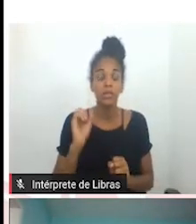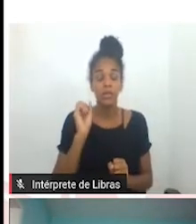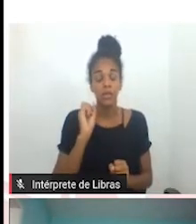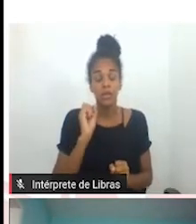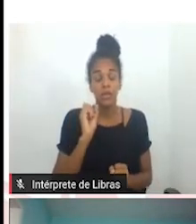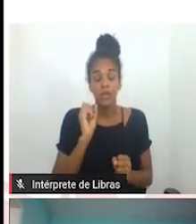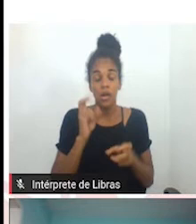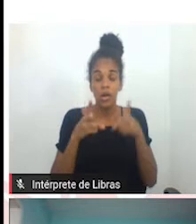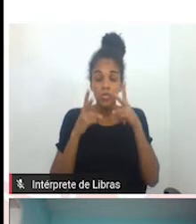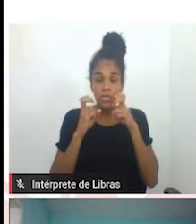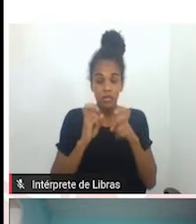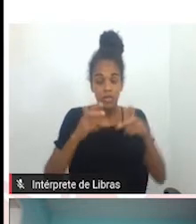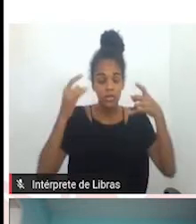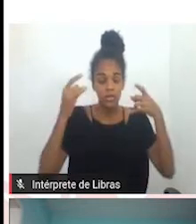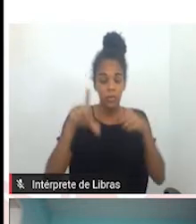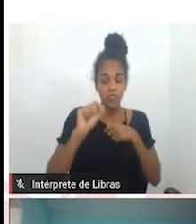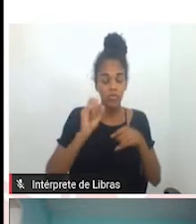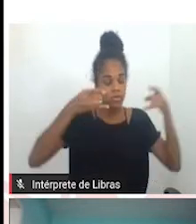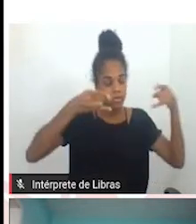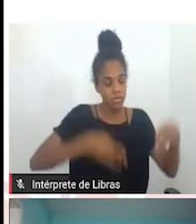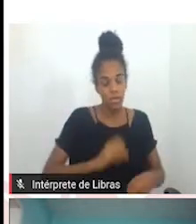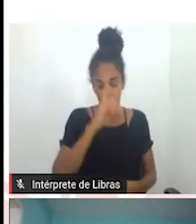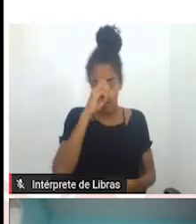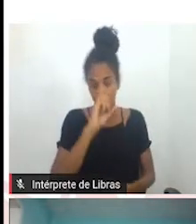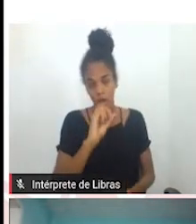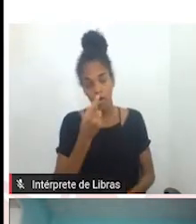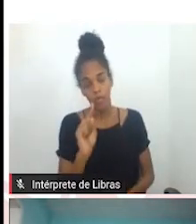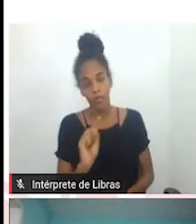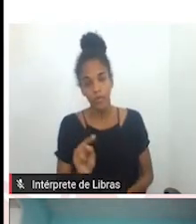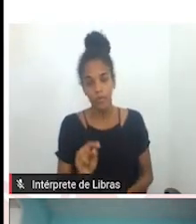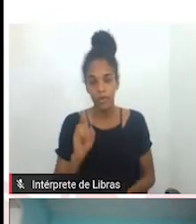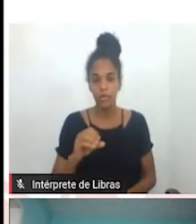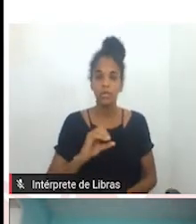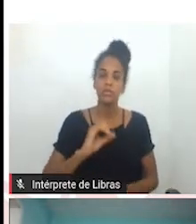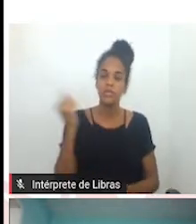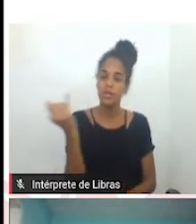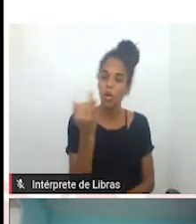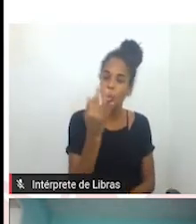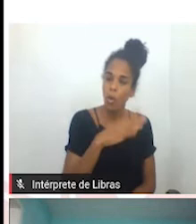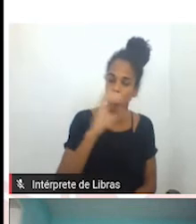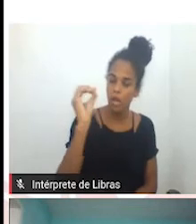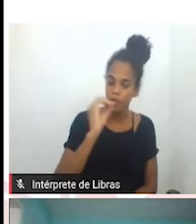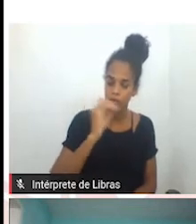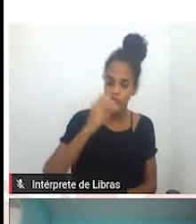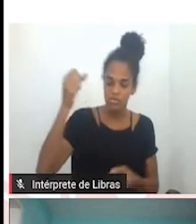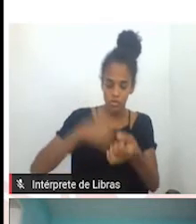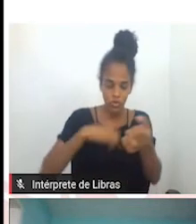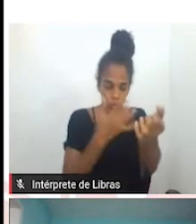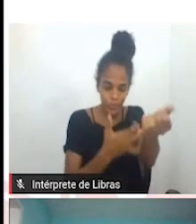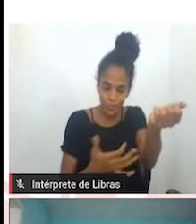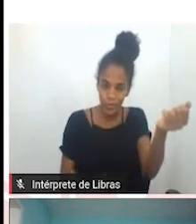na gasometria para ver realmente o grau de hipóxia desse paciente, certo, minha gente? Vamos passar?